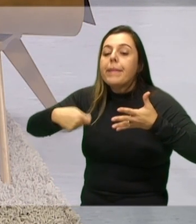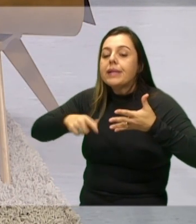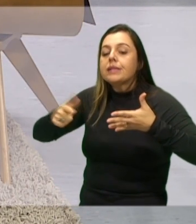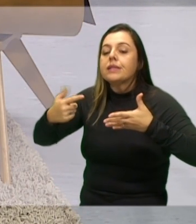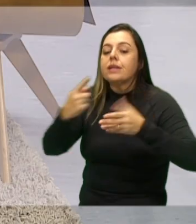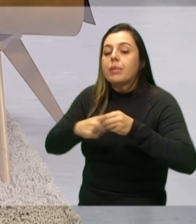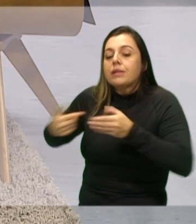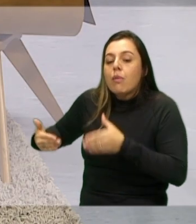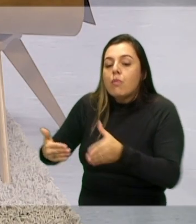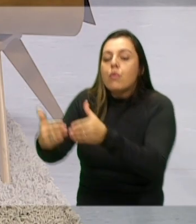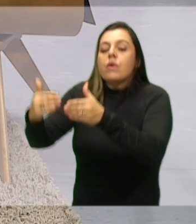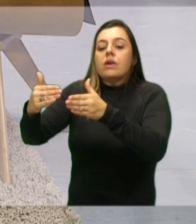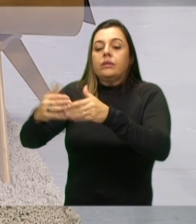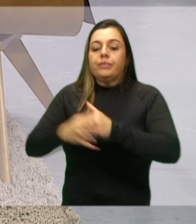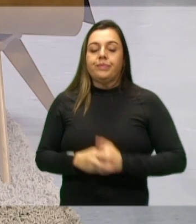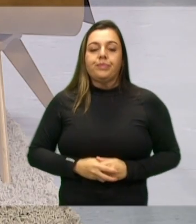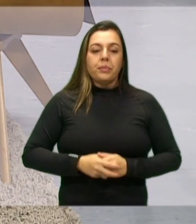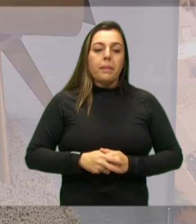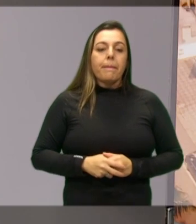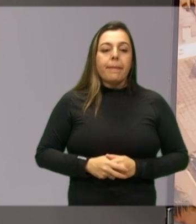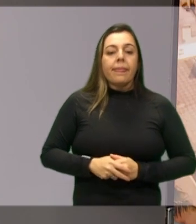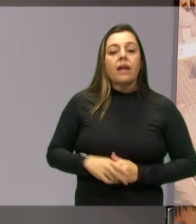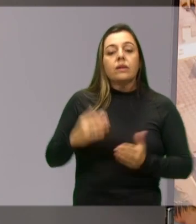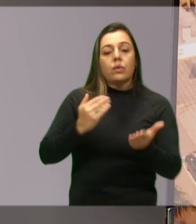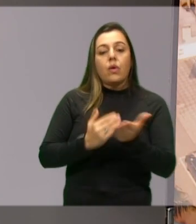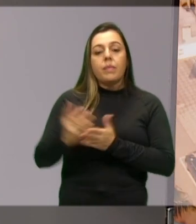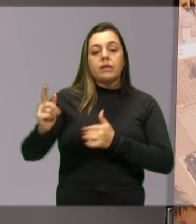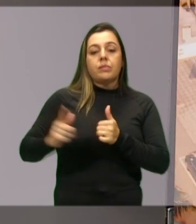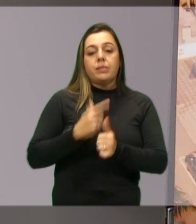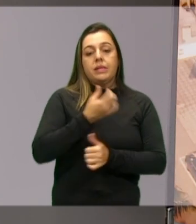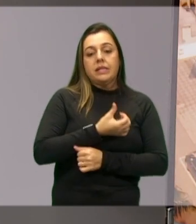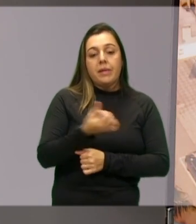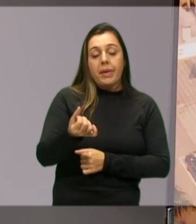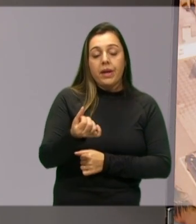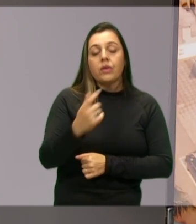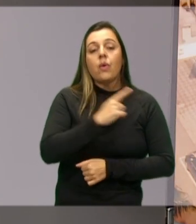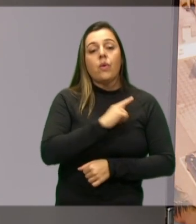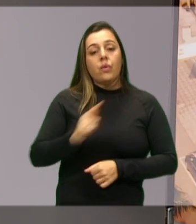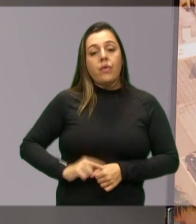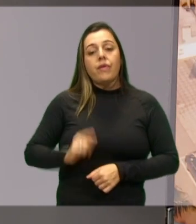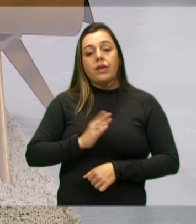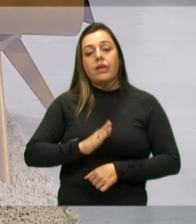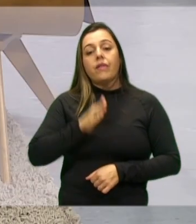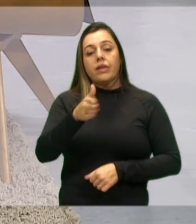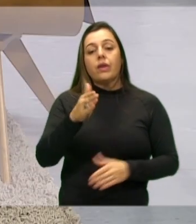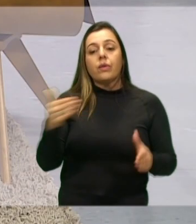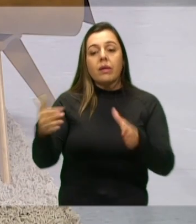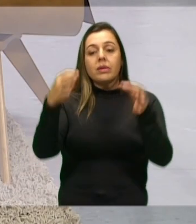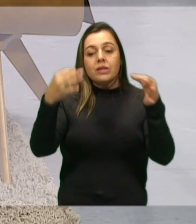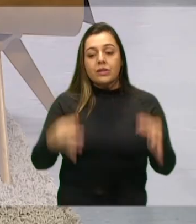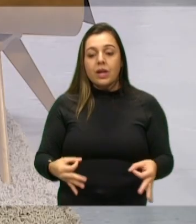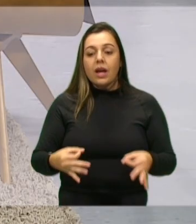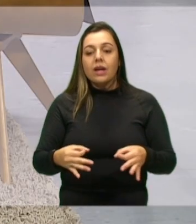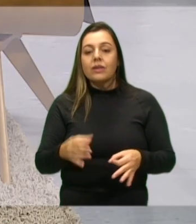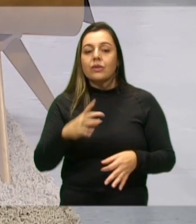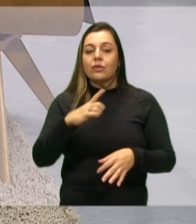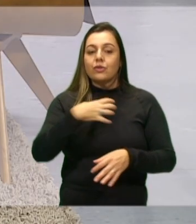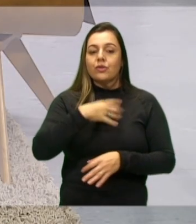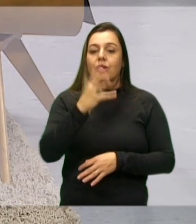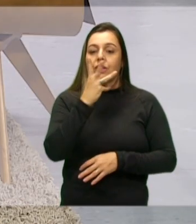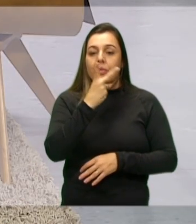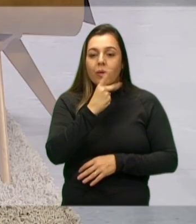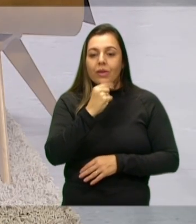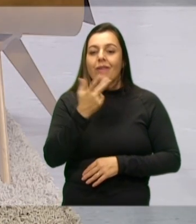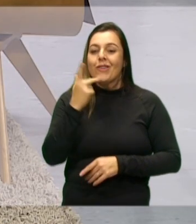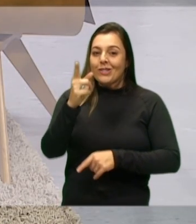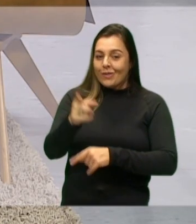caminhar em bons caminhos. Nesse começo, primeiro semestre, o governo tem ido na direção certa de forma lenta? É isso